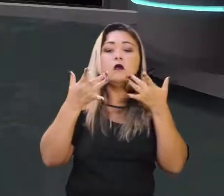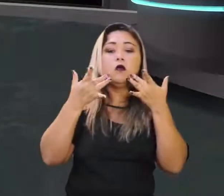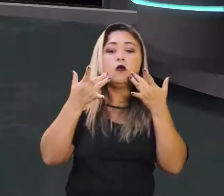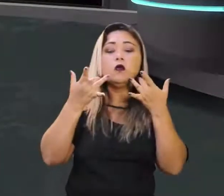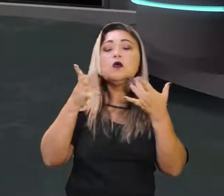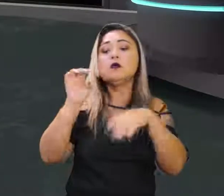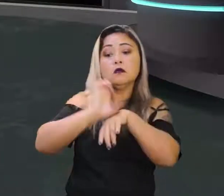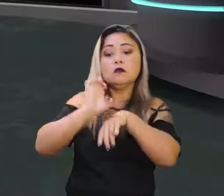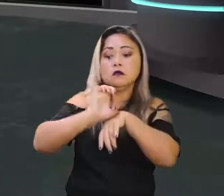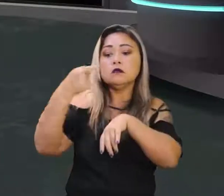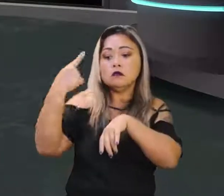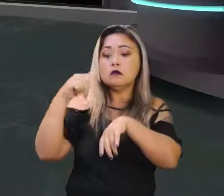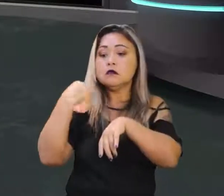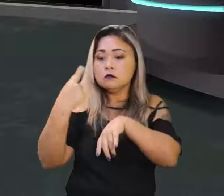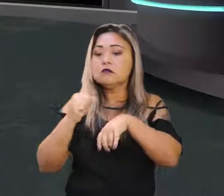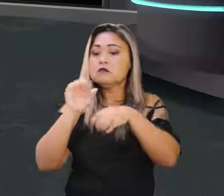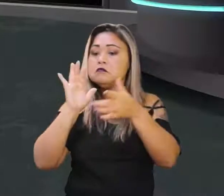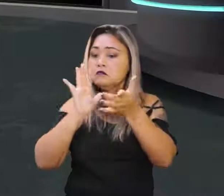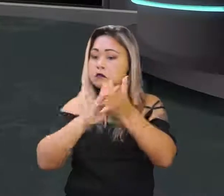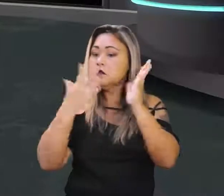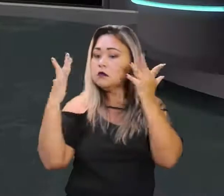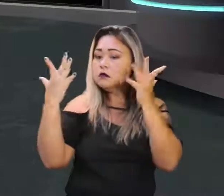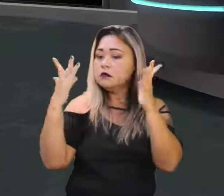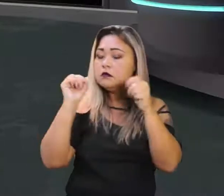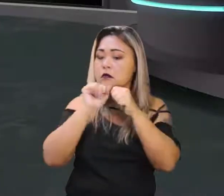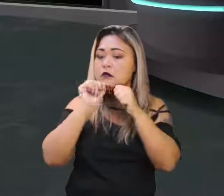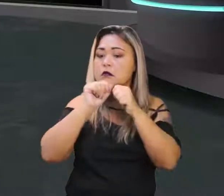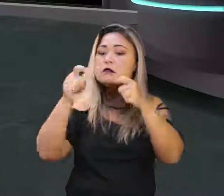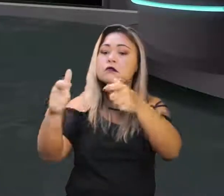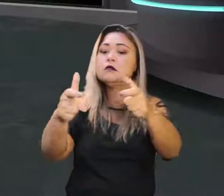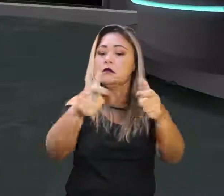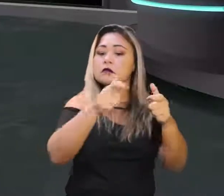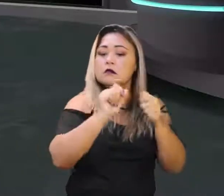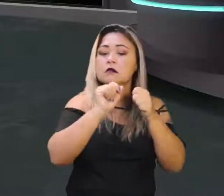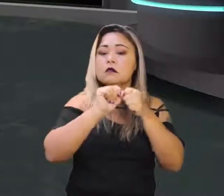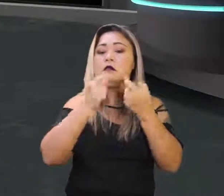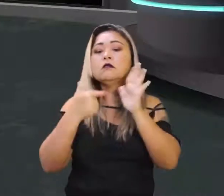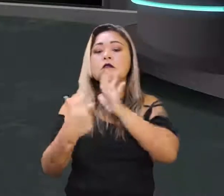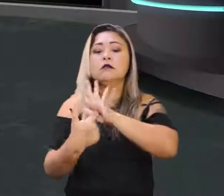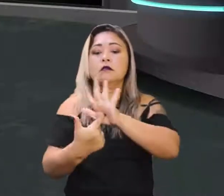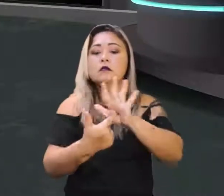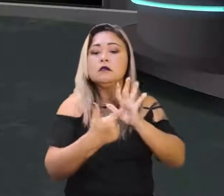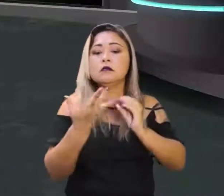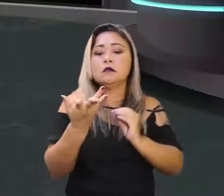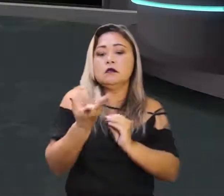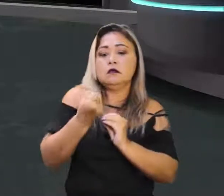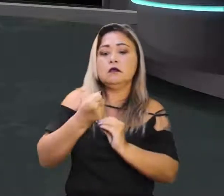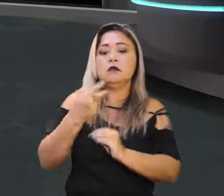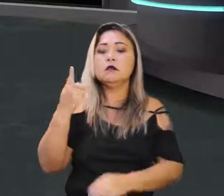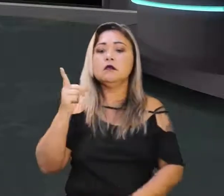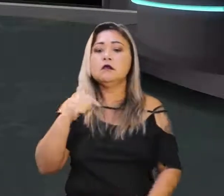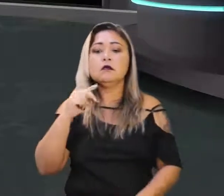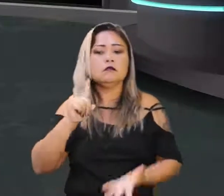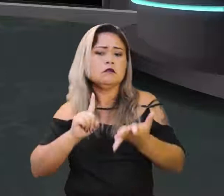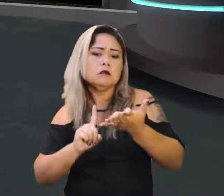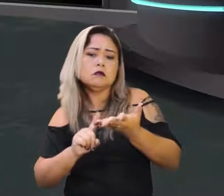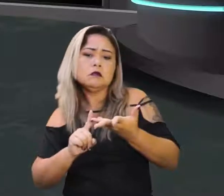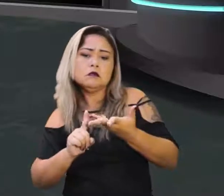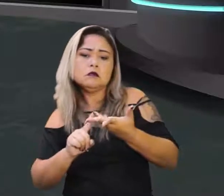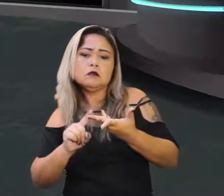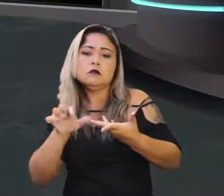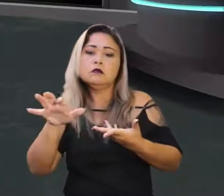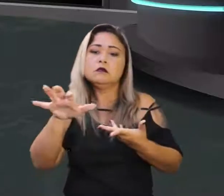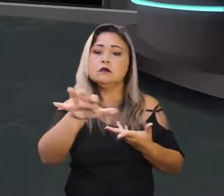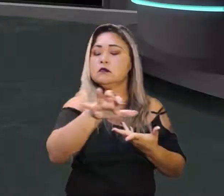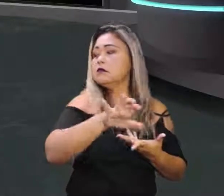Nosso estado está de parabéns por ter, né, um espaço físico desse para as apresentações artísticas aí das várias